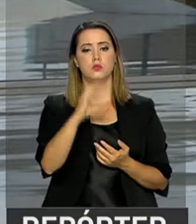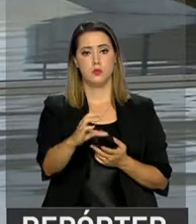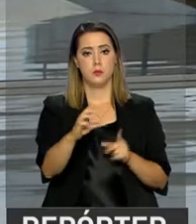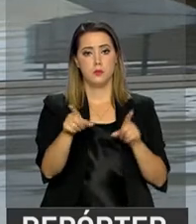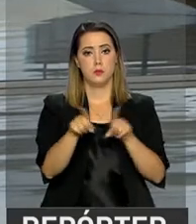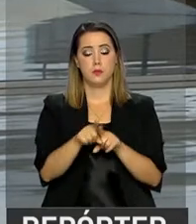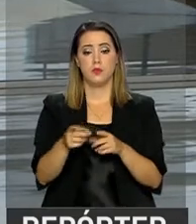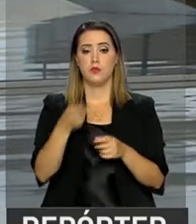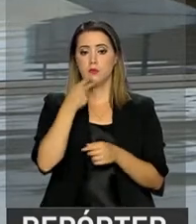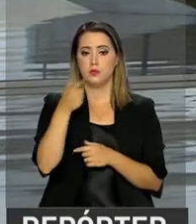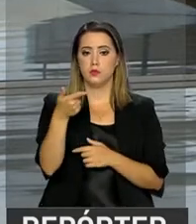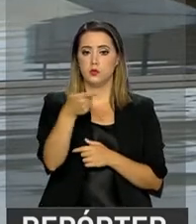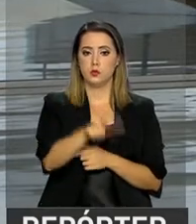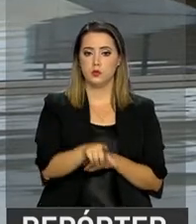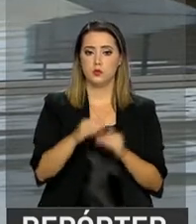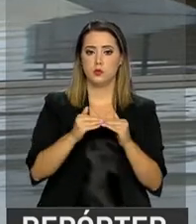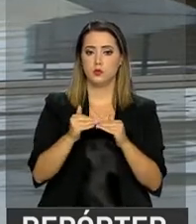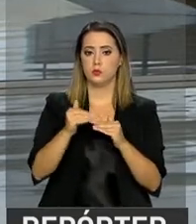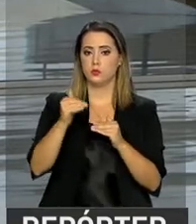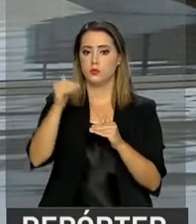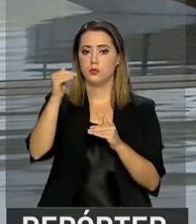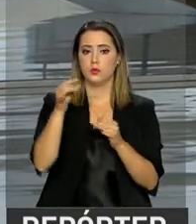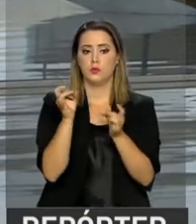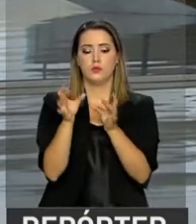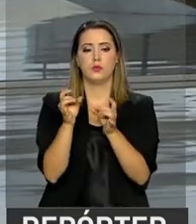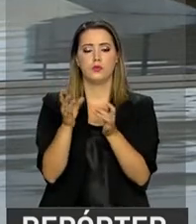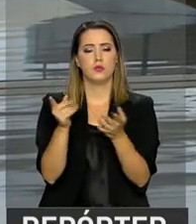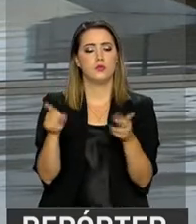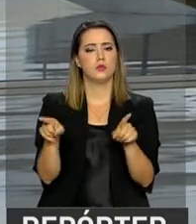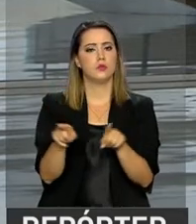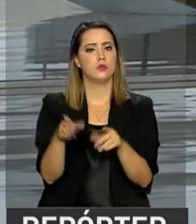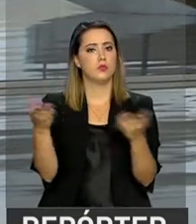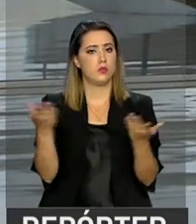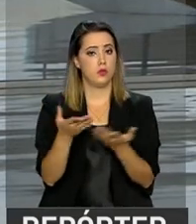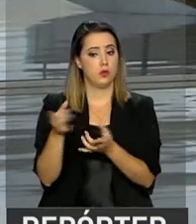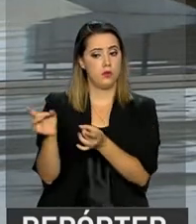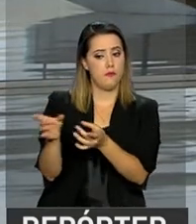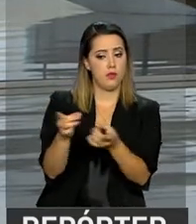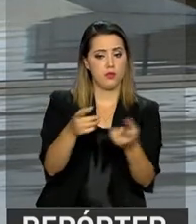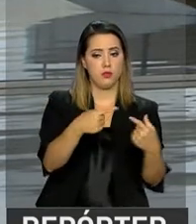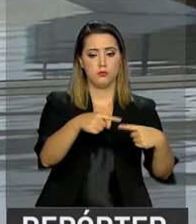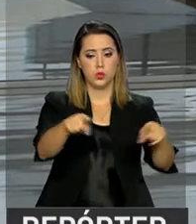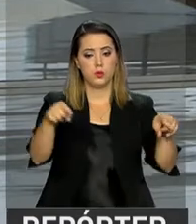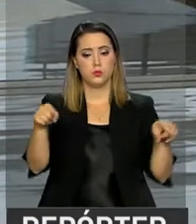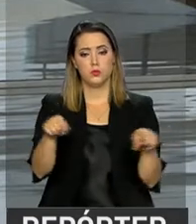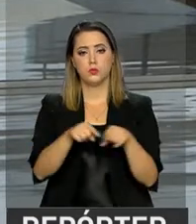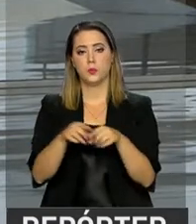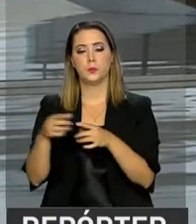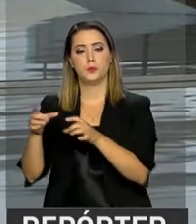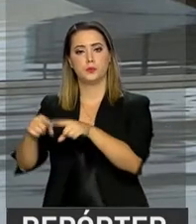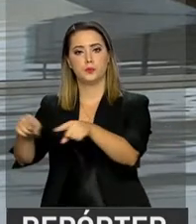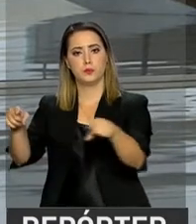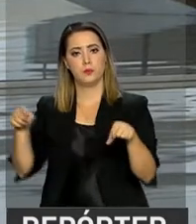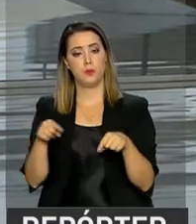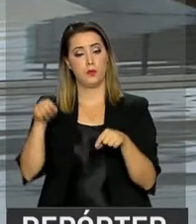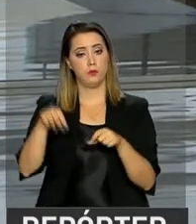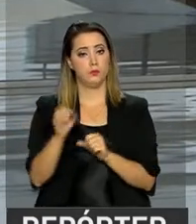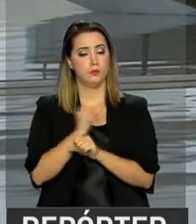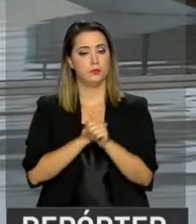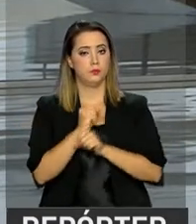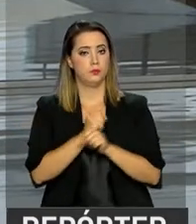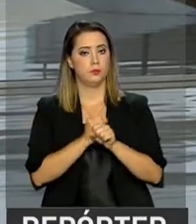prevê um aumento nas vendas do comércio varejista ampliado em 2017